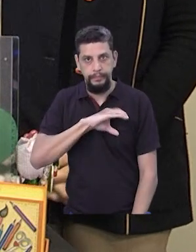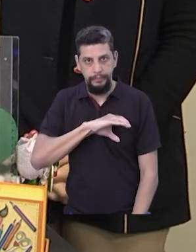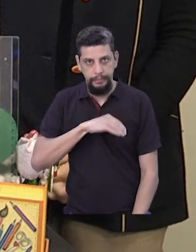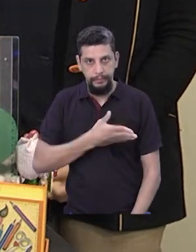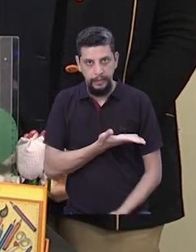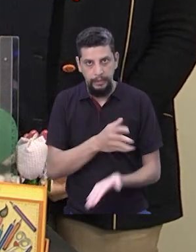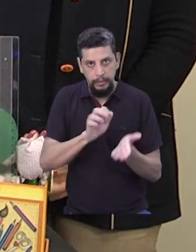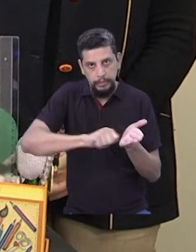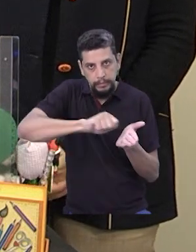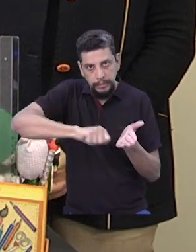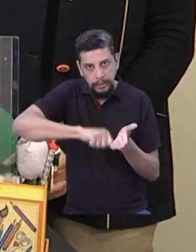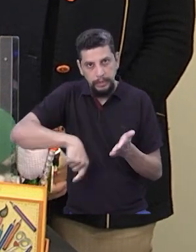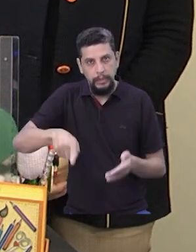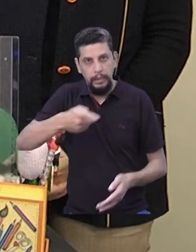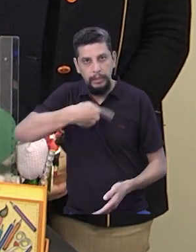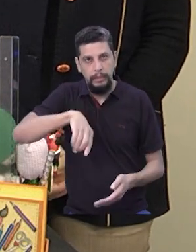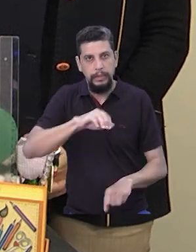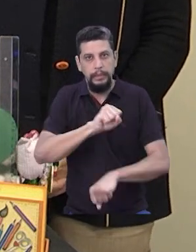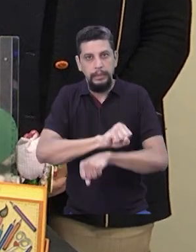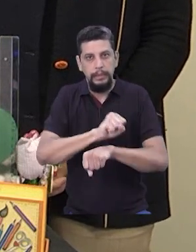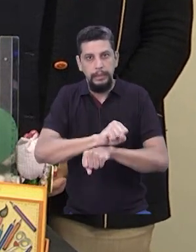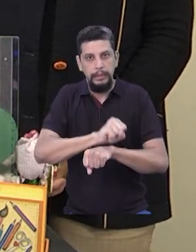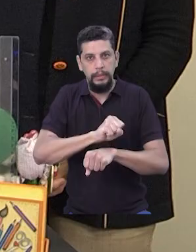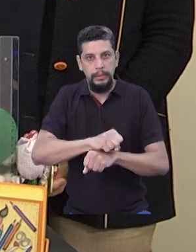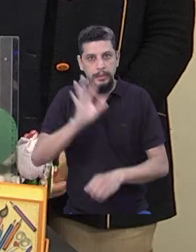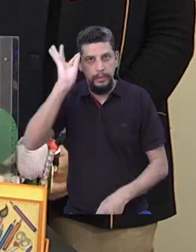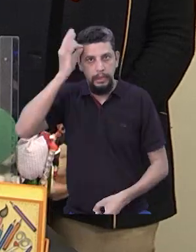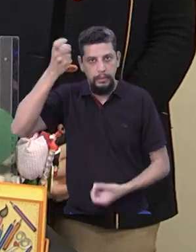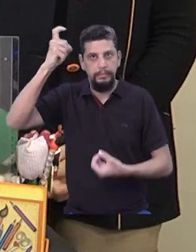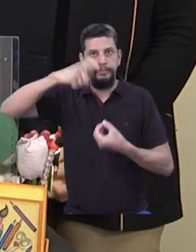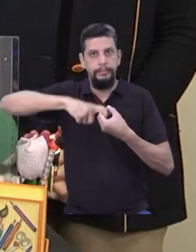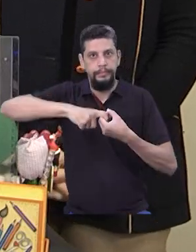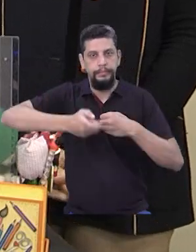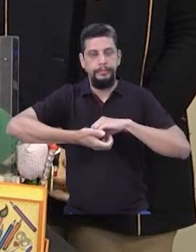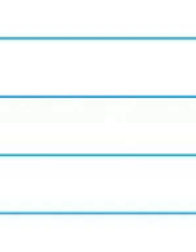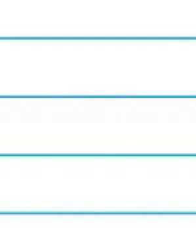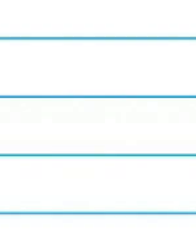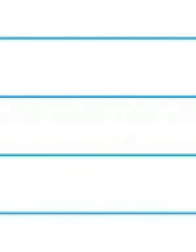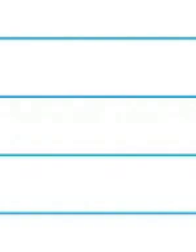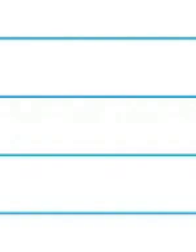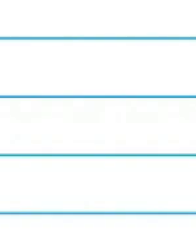portuguesa. Enquanto vocês anotam, nós vamos dar um tempinho e já voltamos.